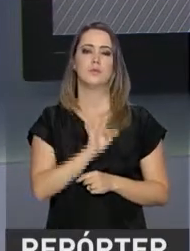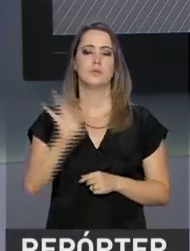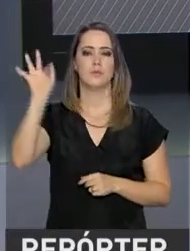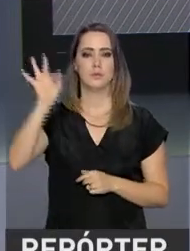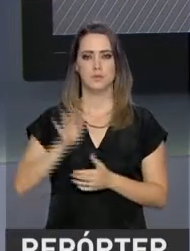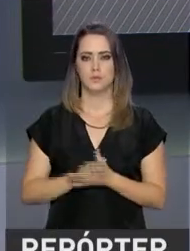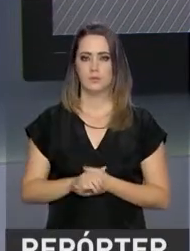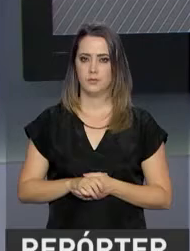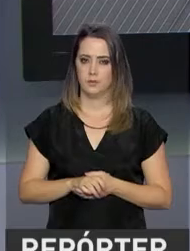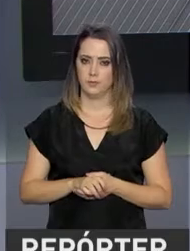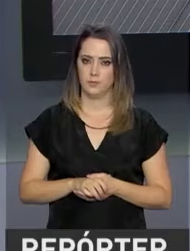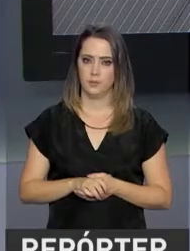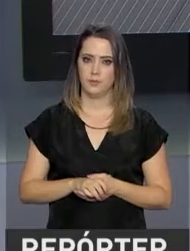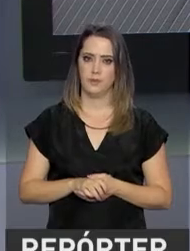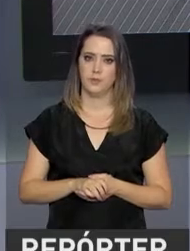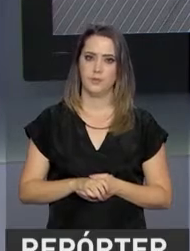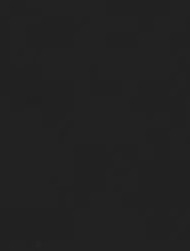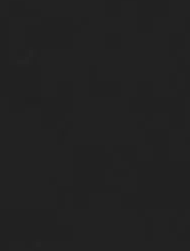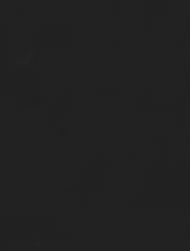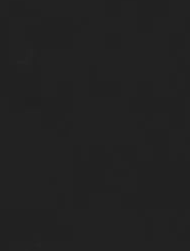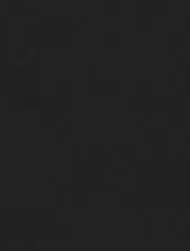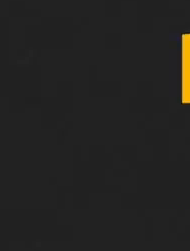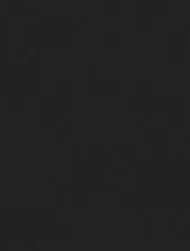nbr a tv do governo federal